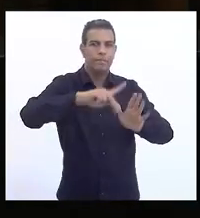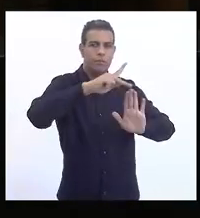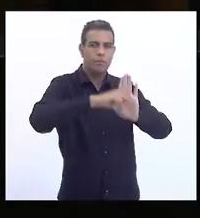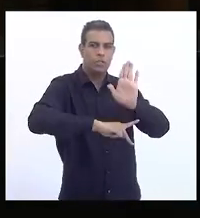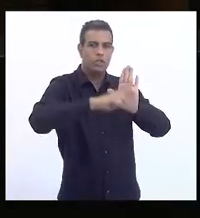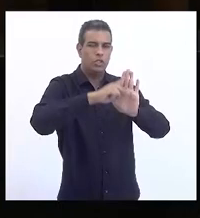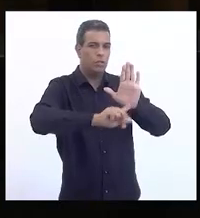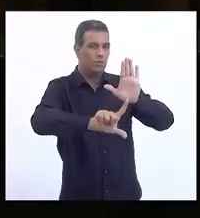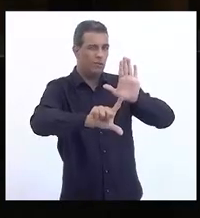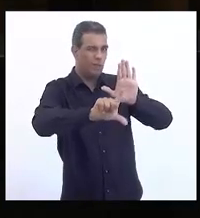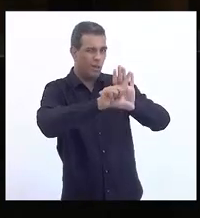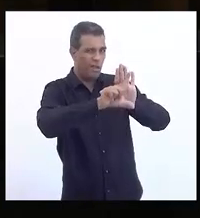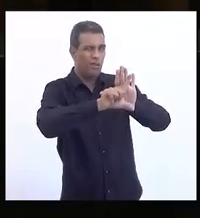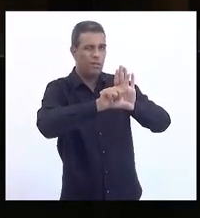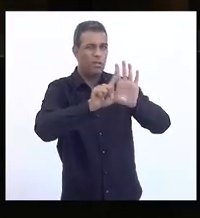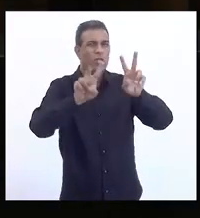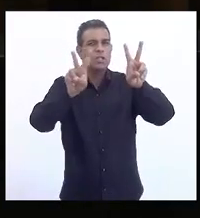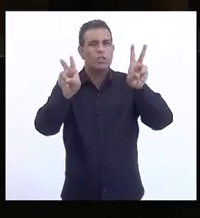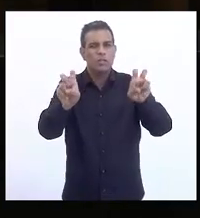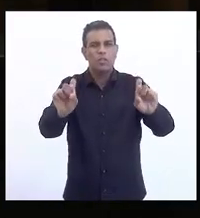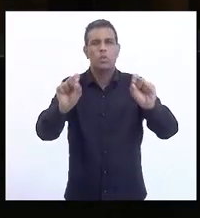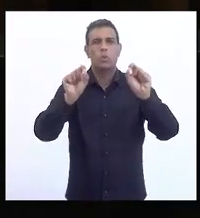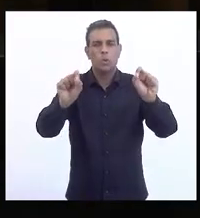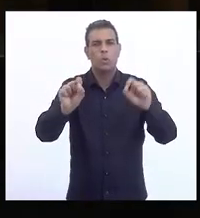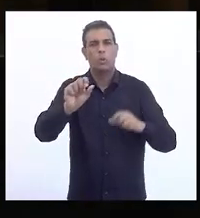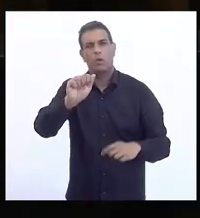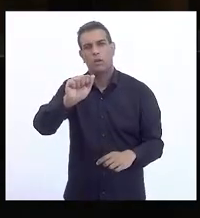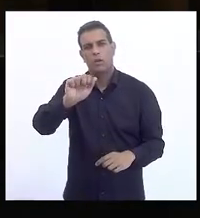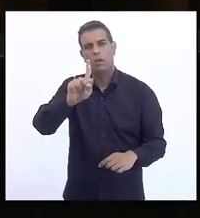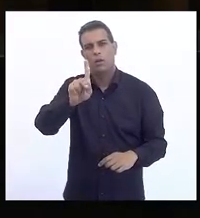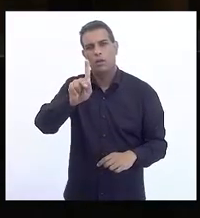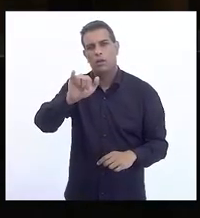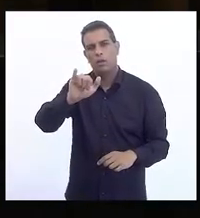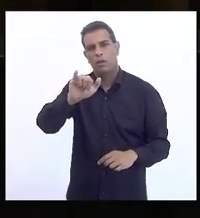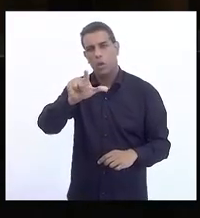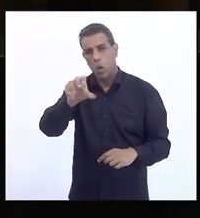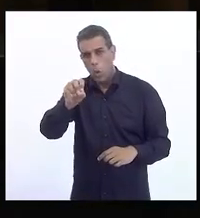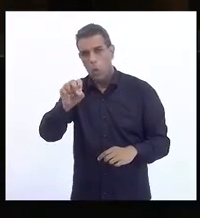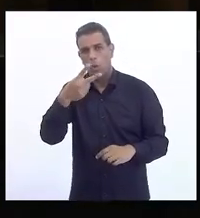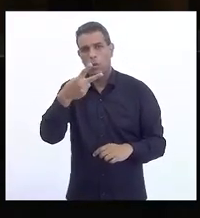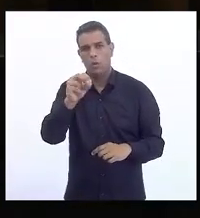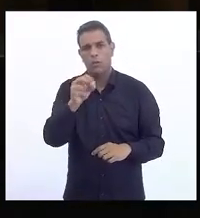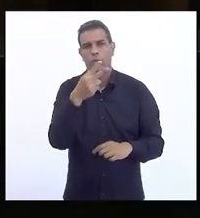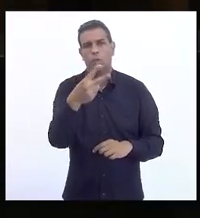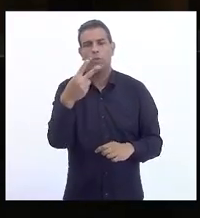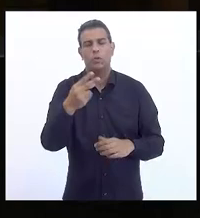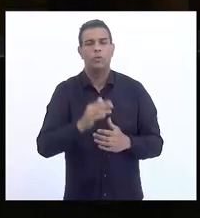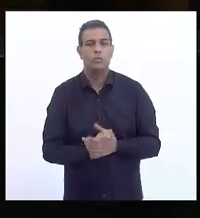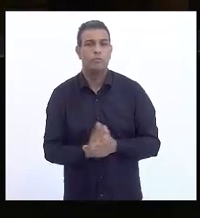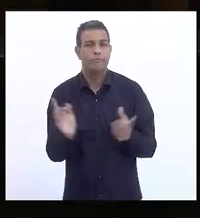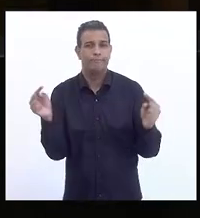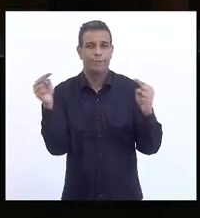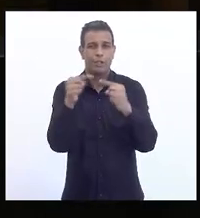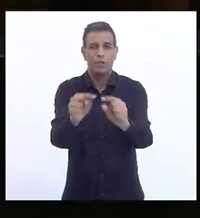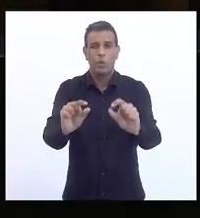lei que trata a PILOA 2022. E por essa razão,